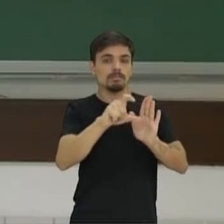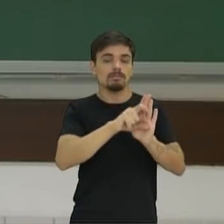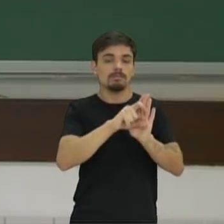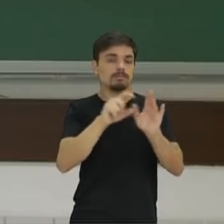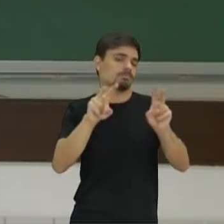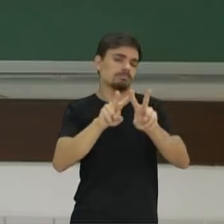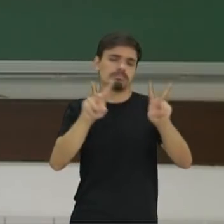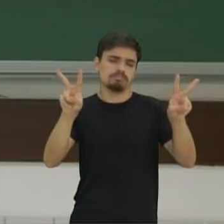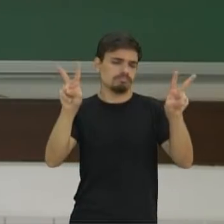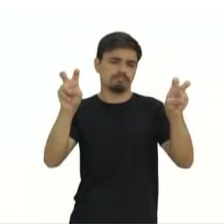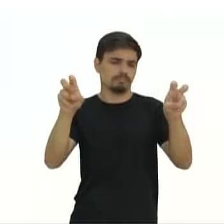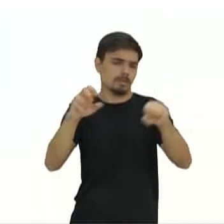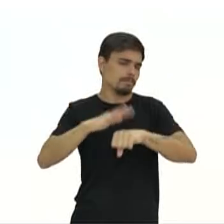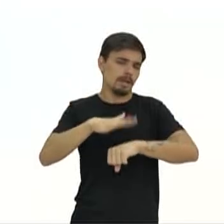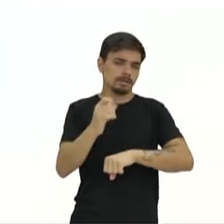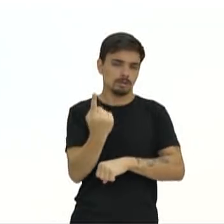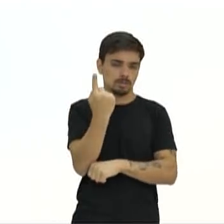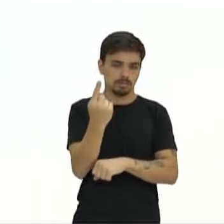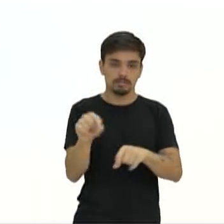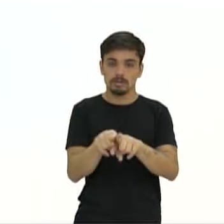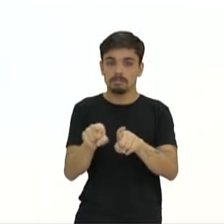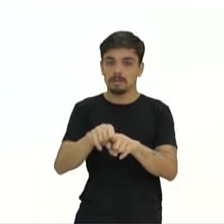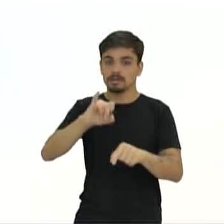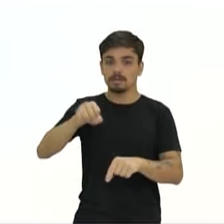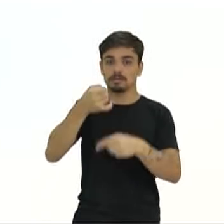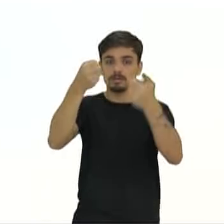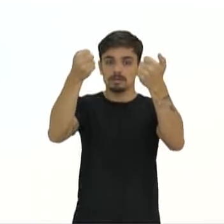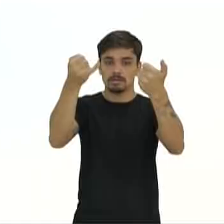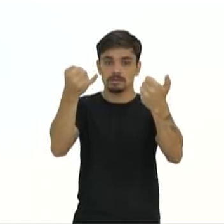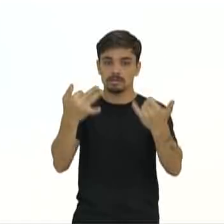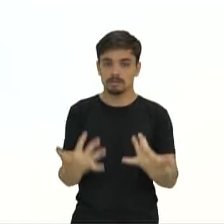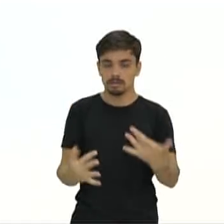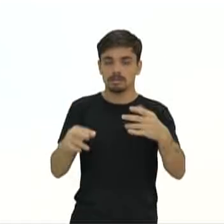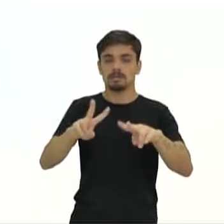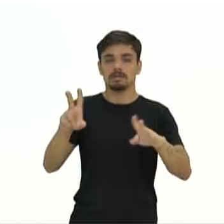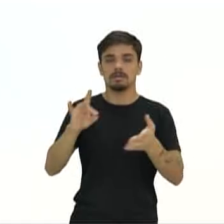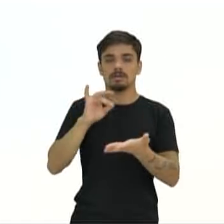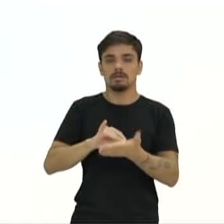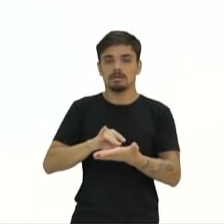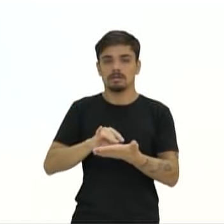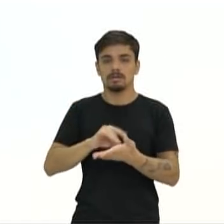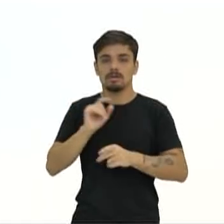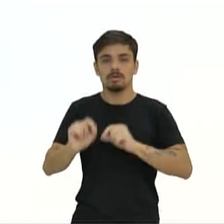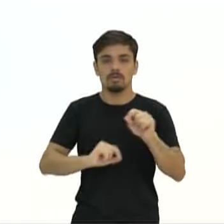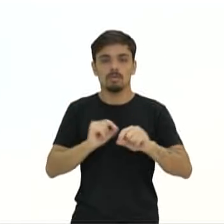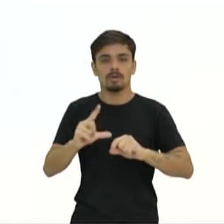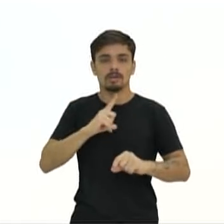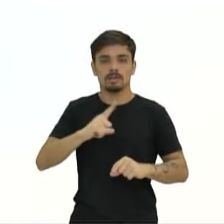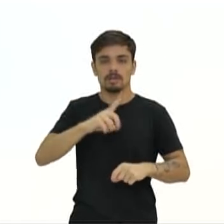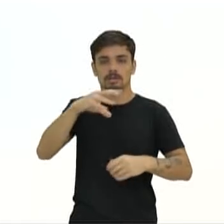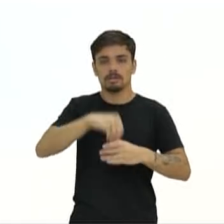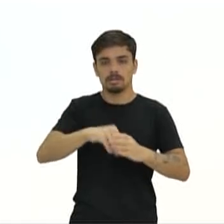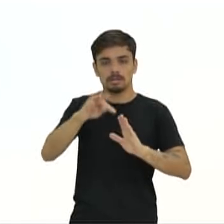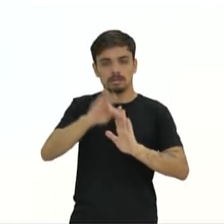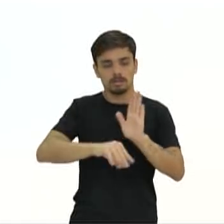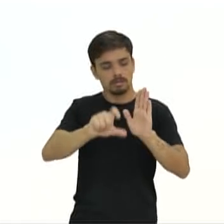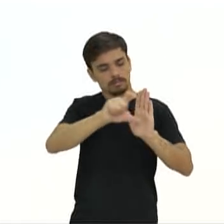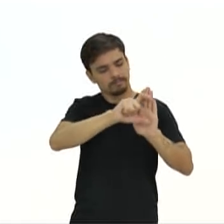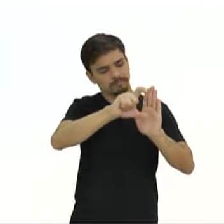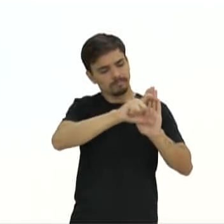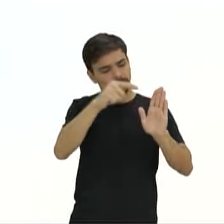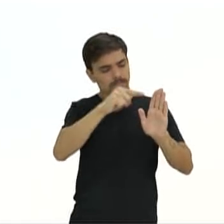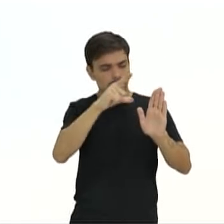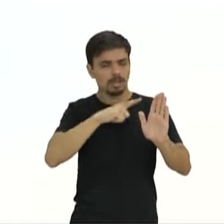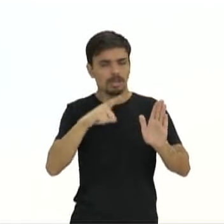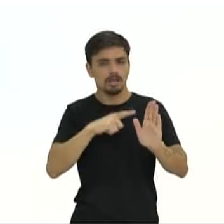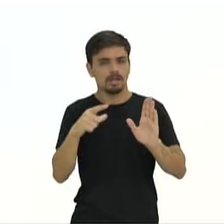os termos, pode ser mais de um, tá? Que justificam essa afirmativa. O que eu tenho nesse trecho que me